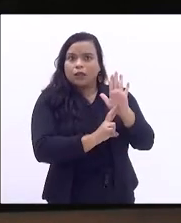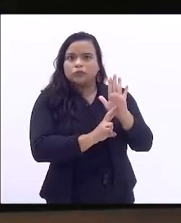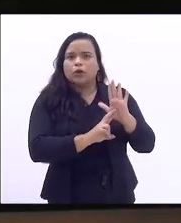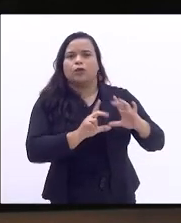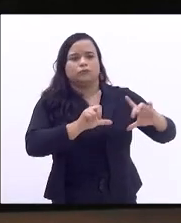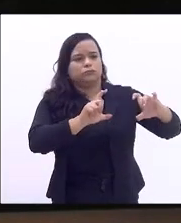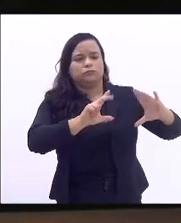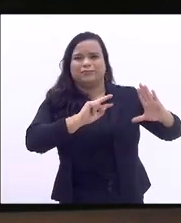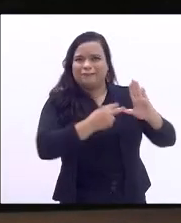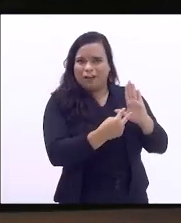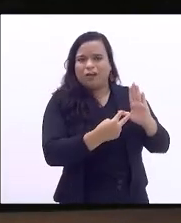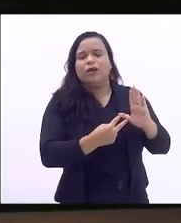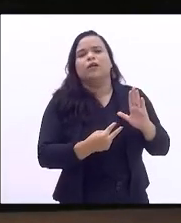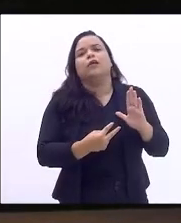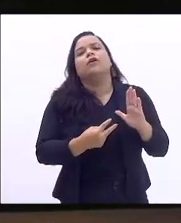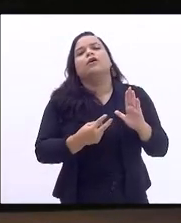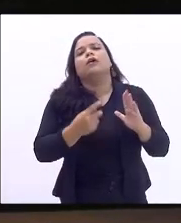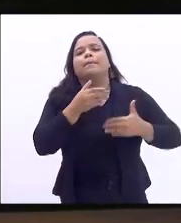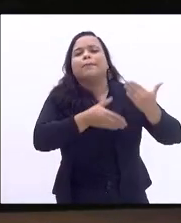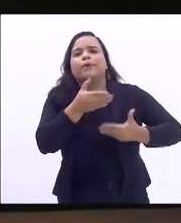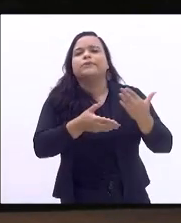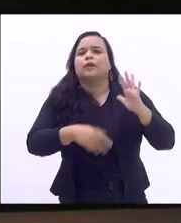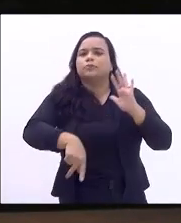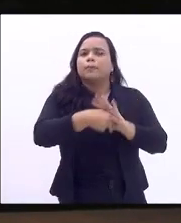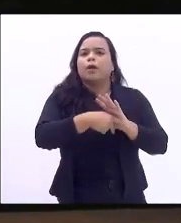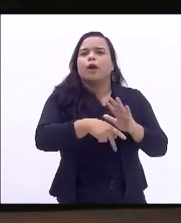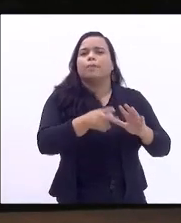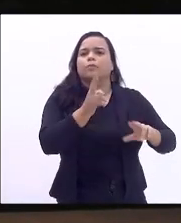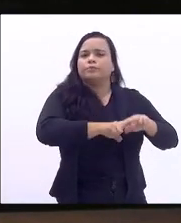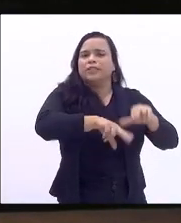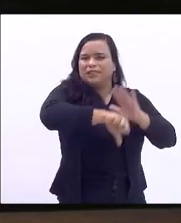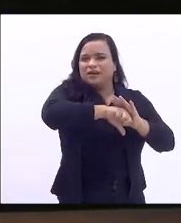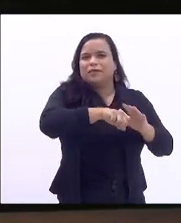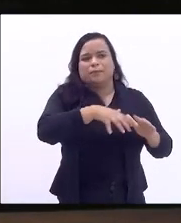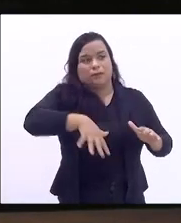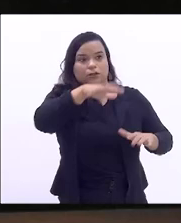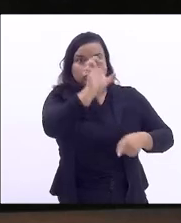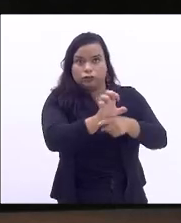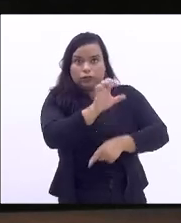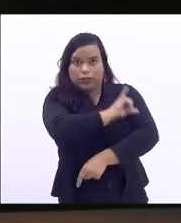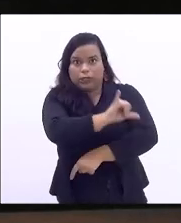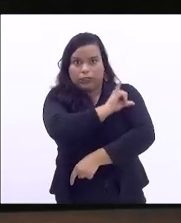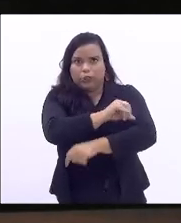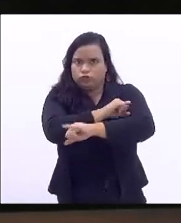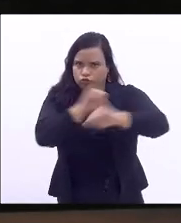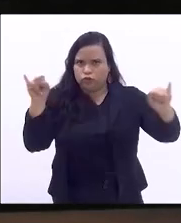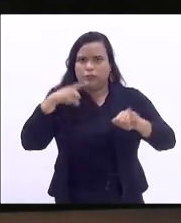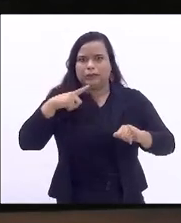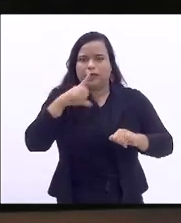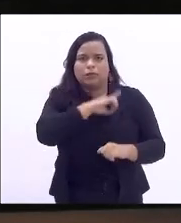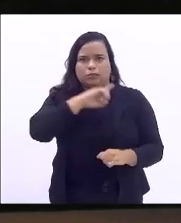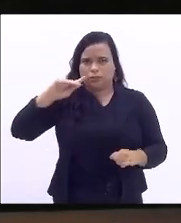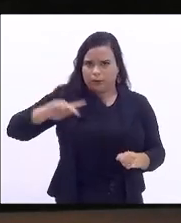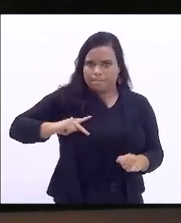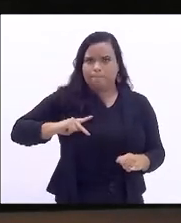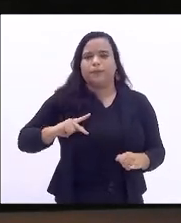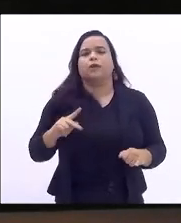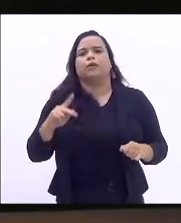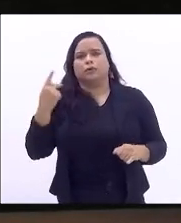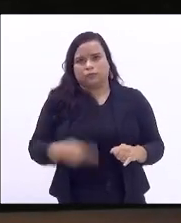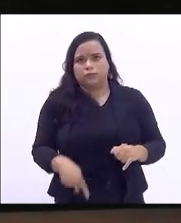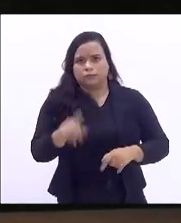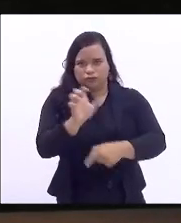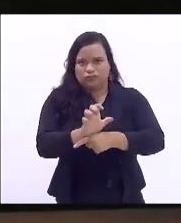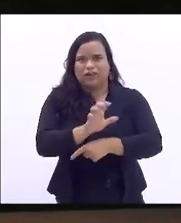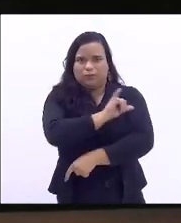reconhecimento fotográfico nos processos criminais aqui no estado do Rio de Janeiro que foi divulgado pela Defensoria Pública do